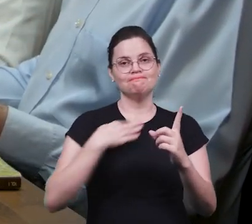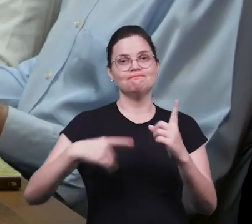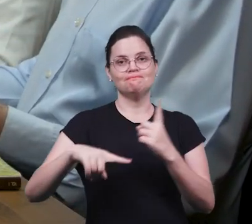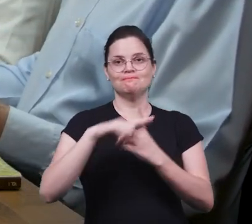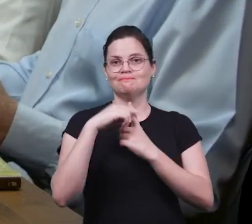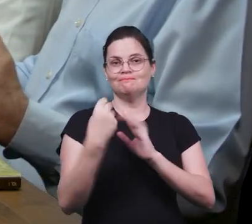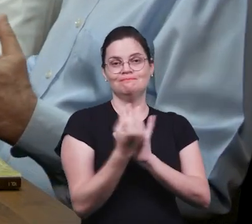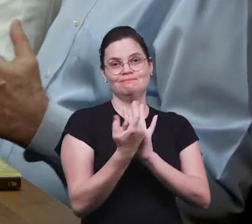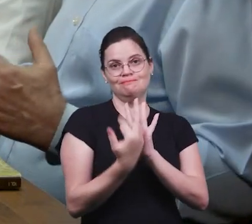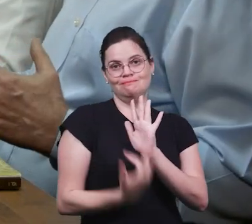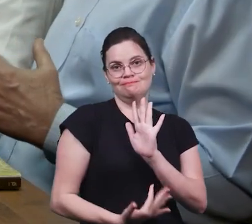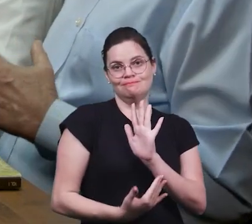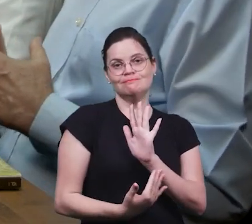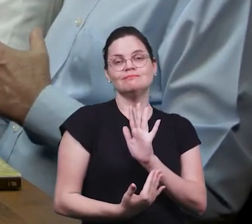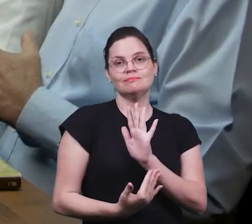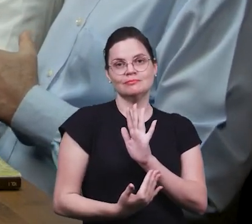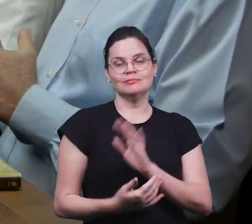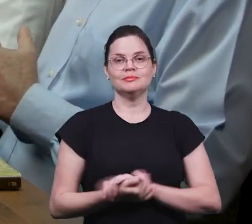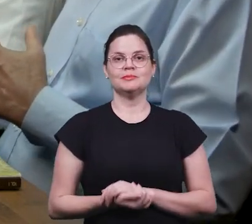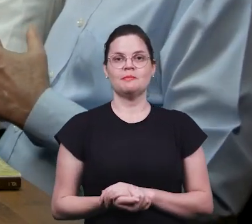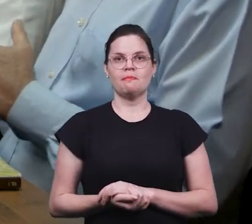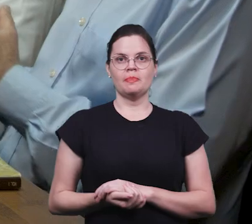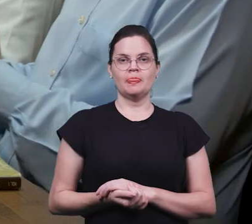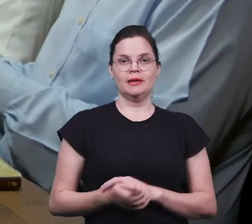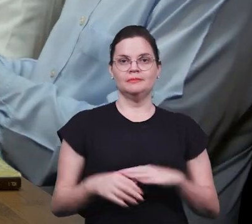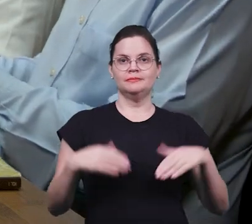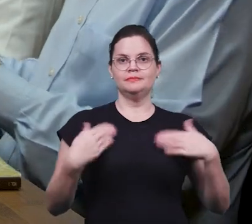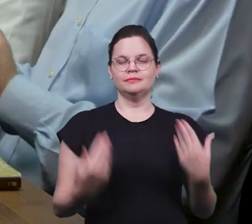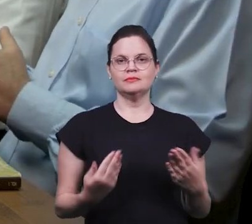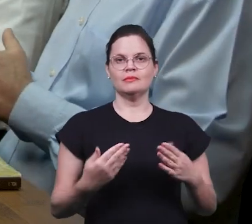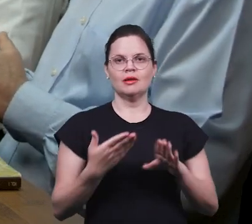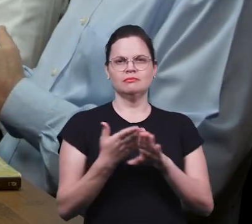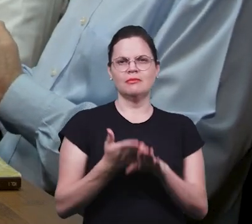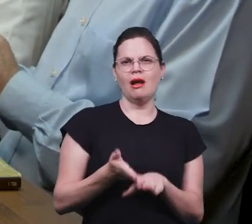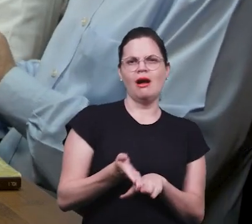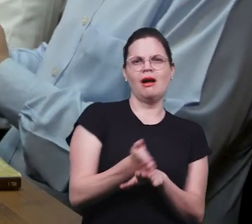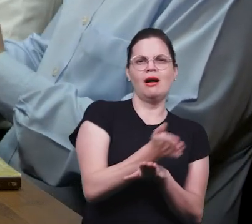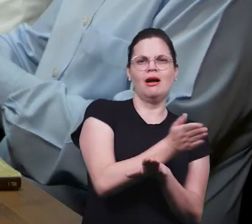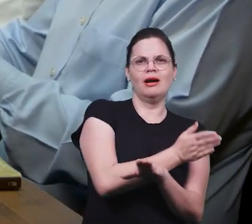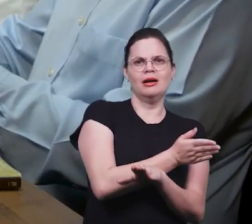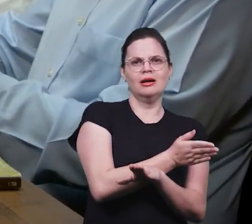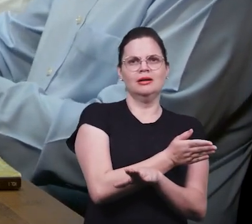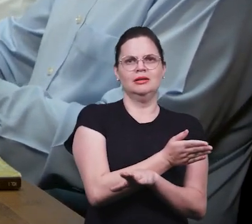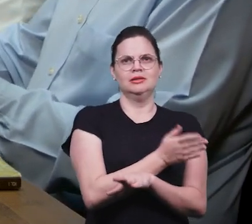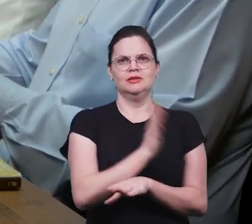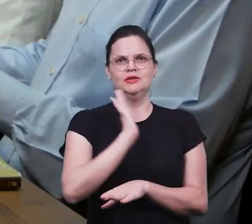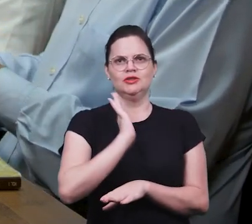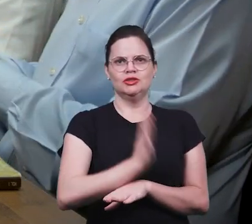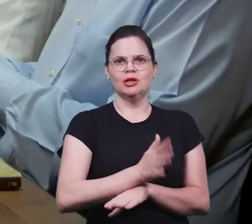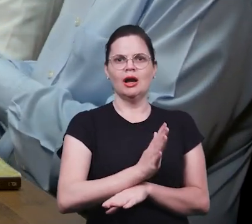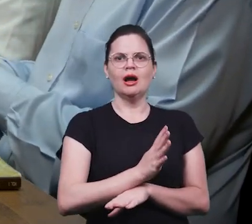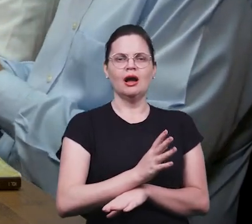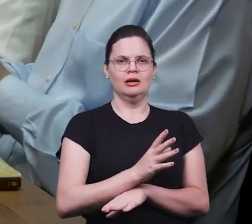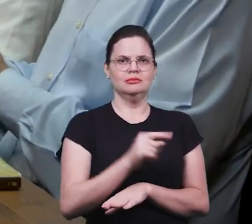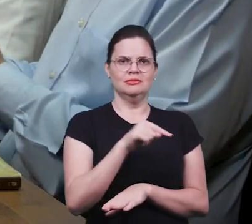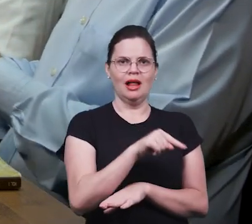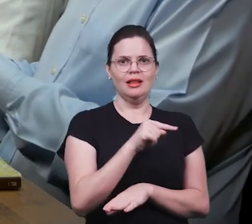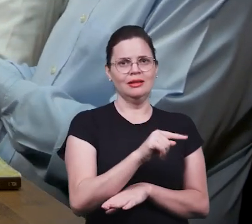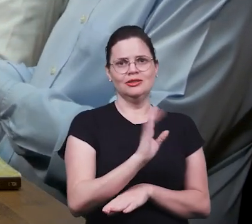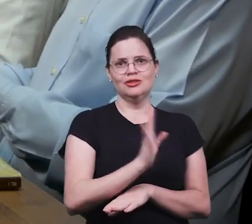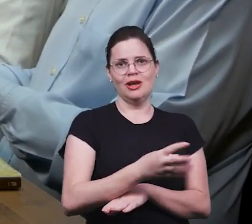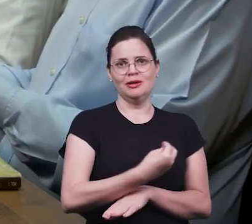também. Então, ali no início de todas as coisas, né, os primeiros filhos,